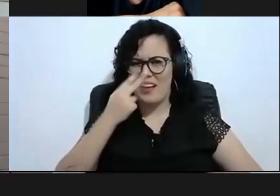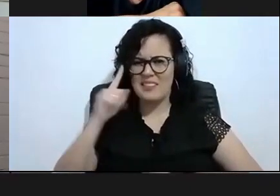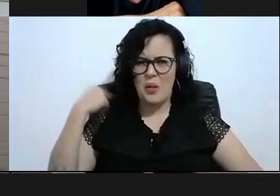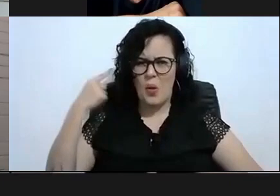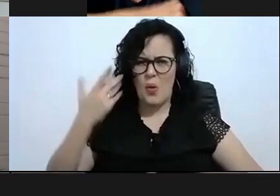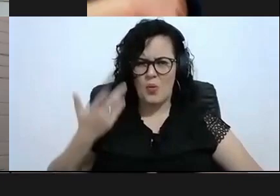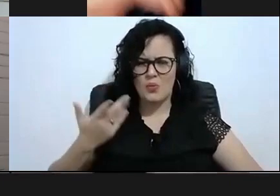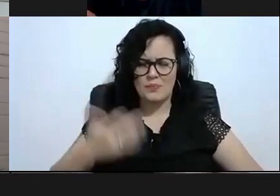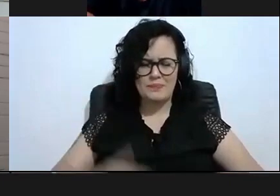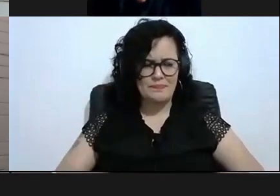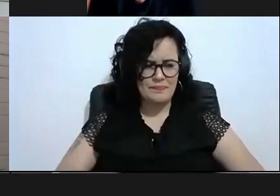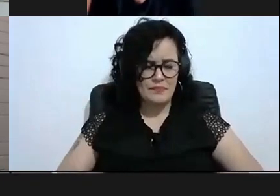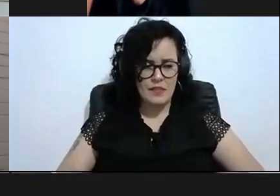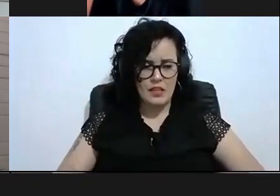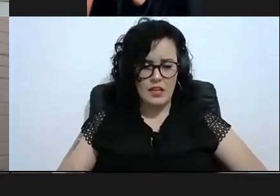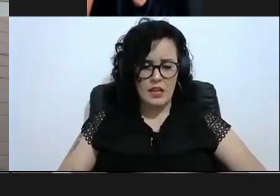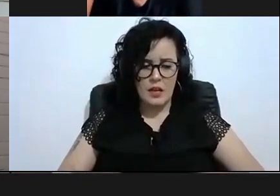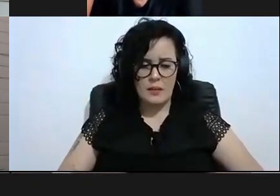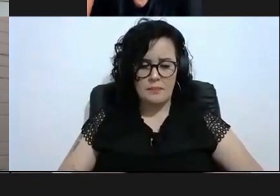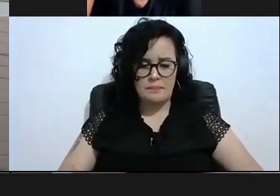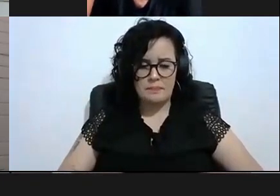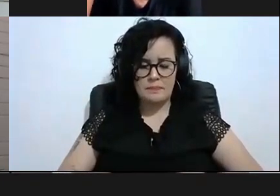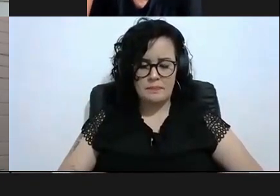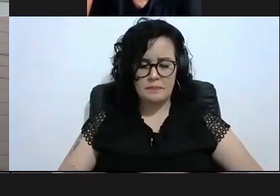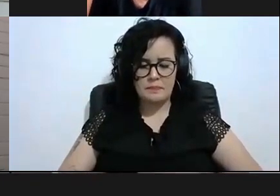mas eu acho que é muito importante, assim, a gente